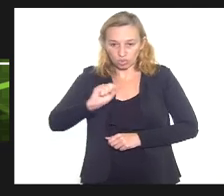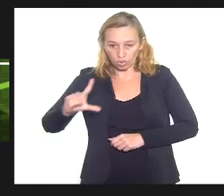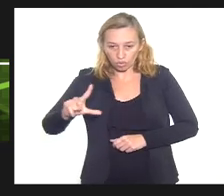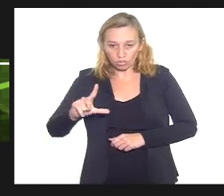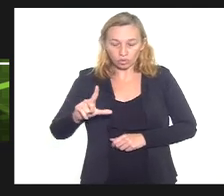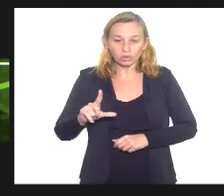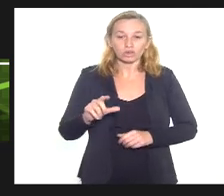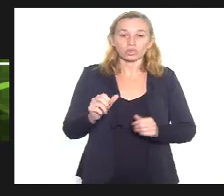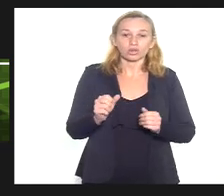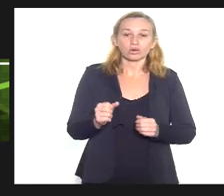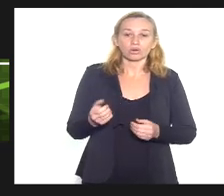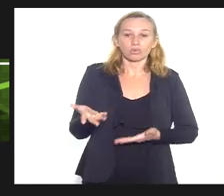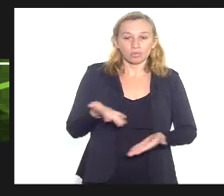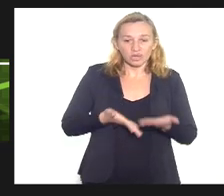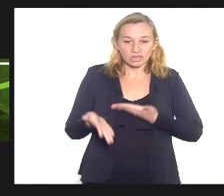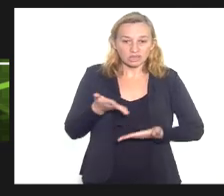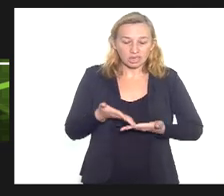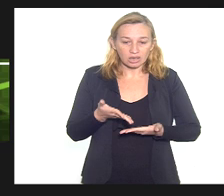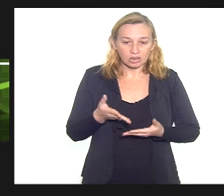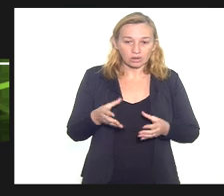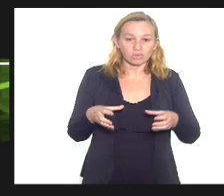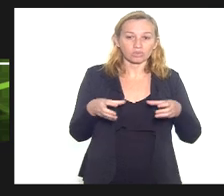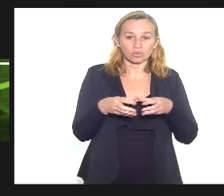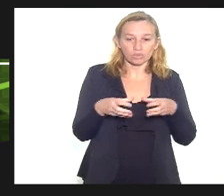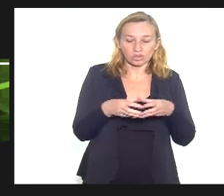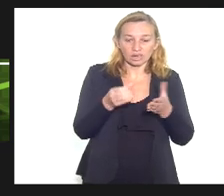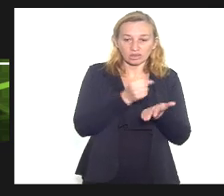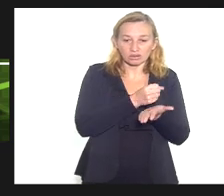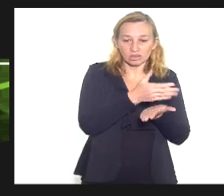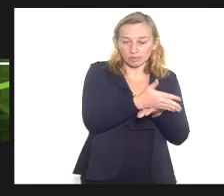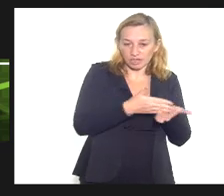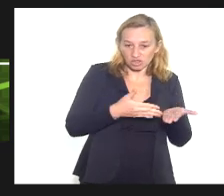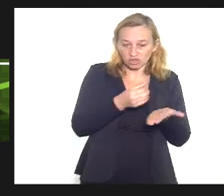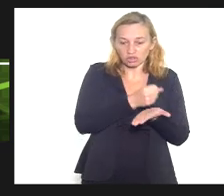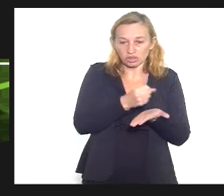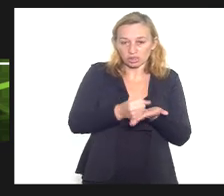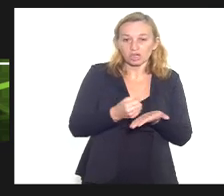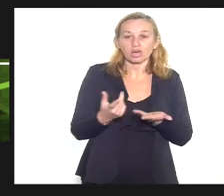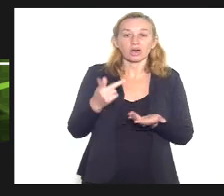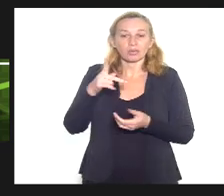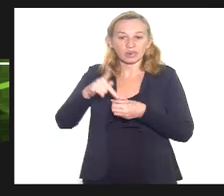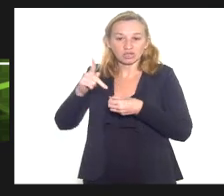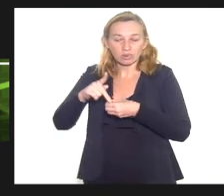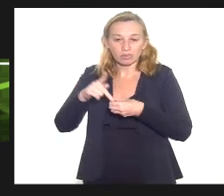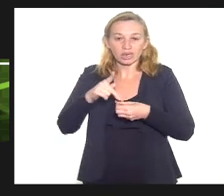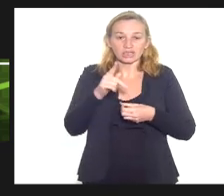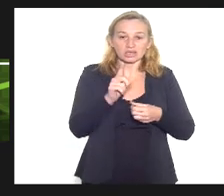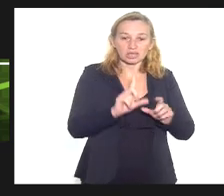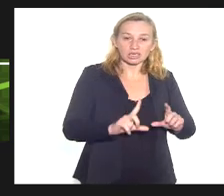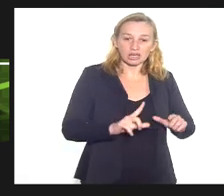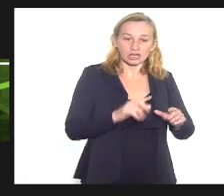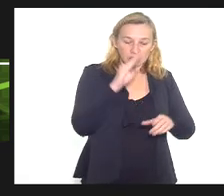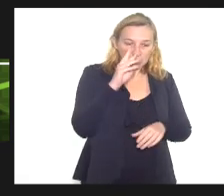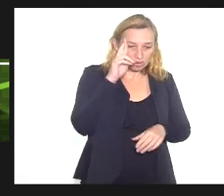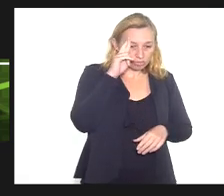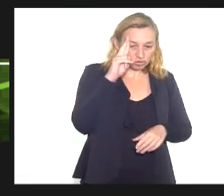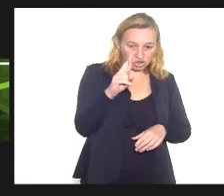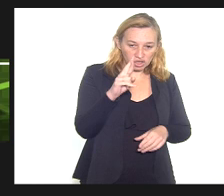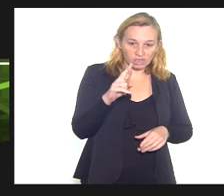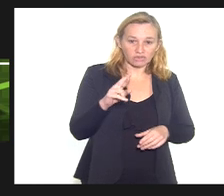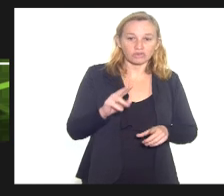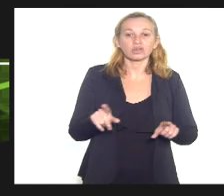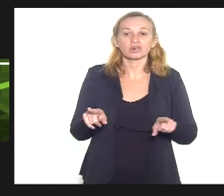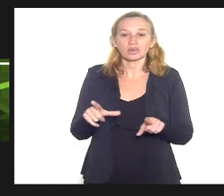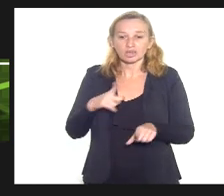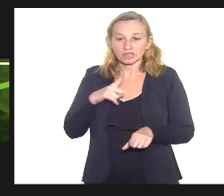Dois Irmãos é um contrato de partilha. A Petrobras é operadora, temos Equinor e BP como parceiras,